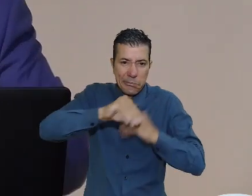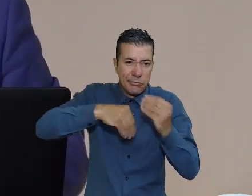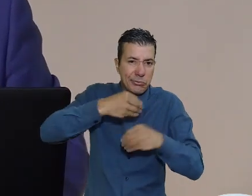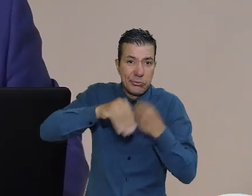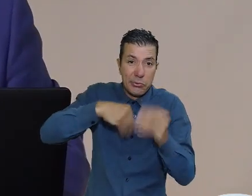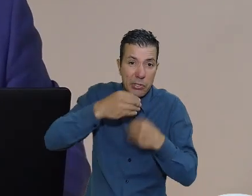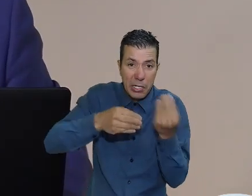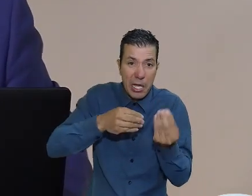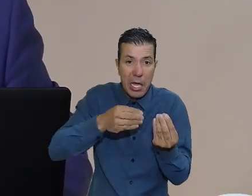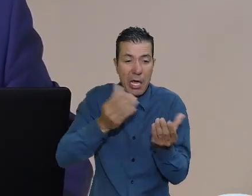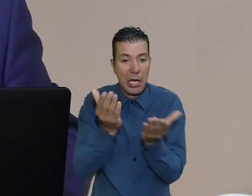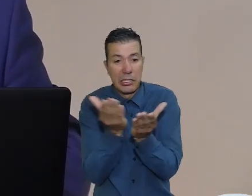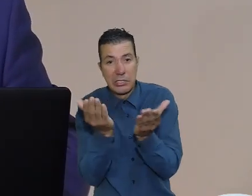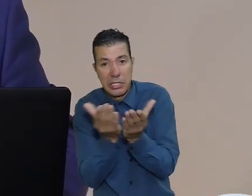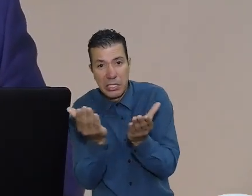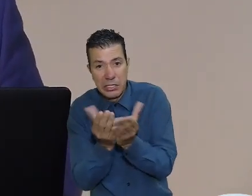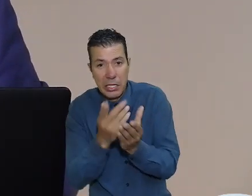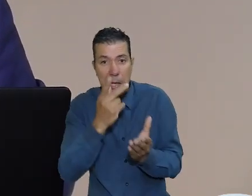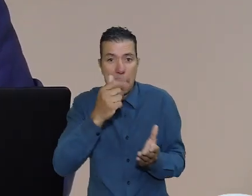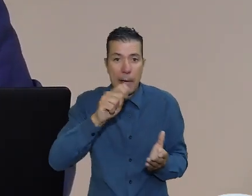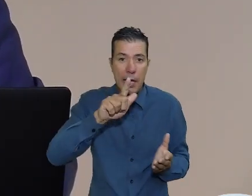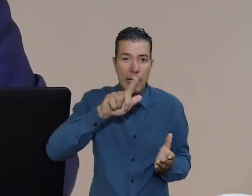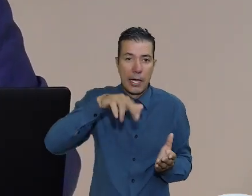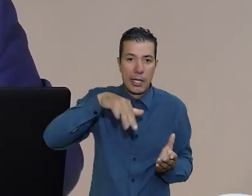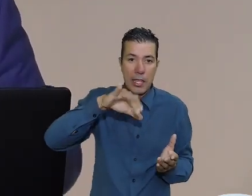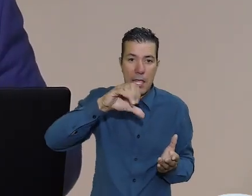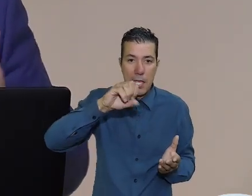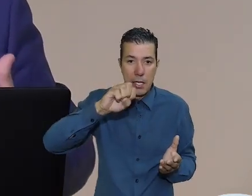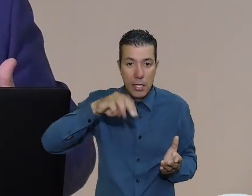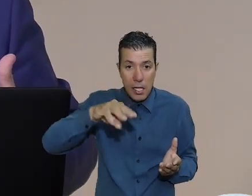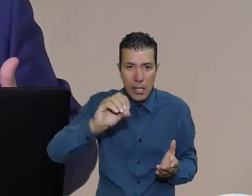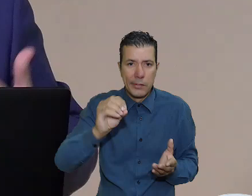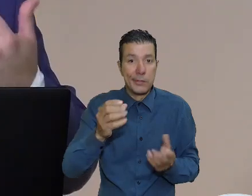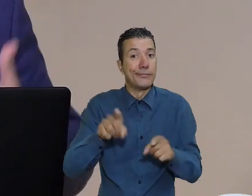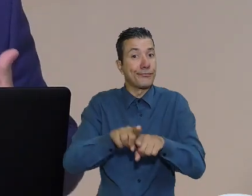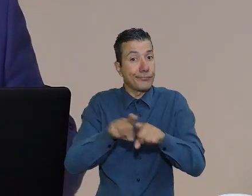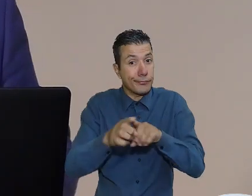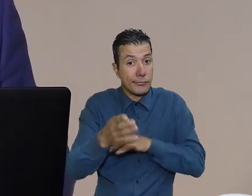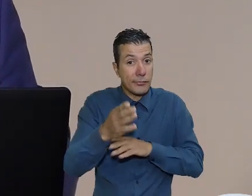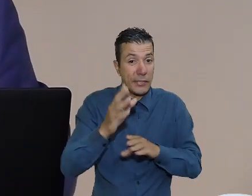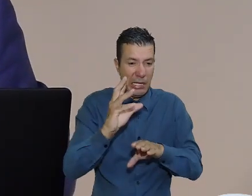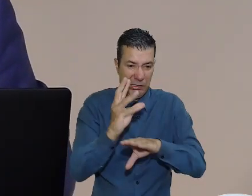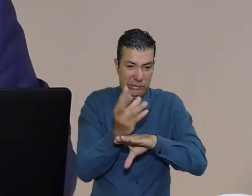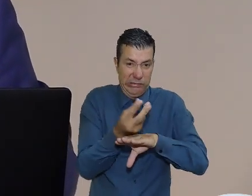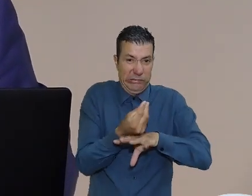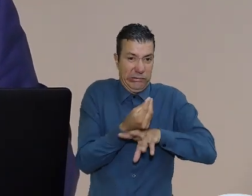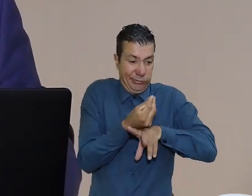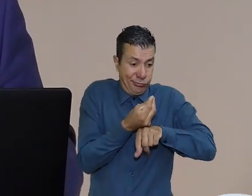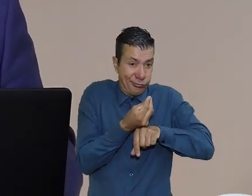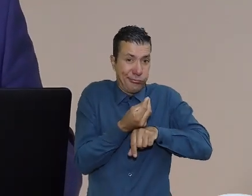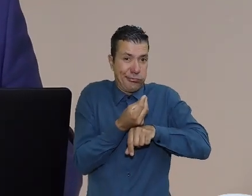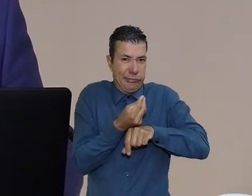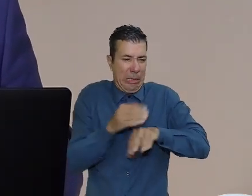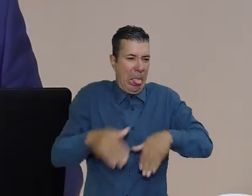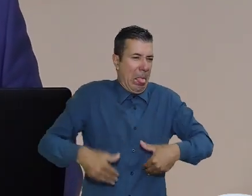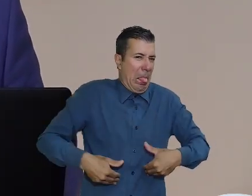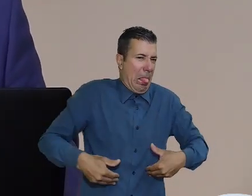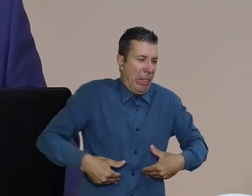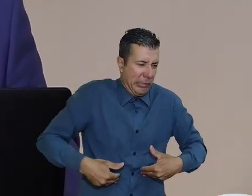o cristianismo. É um período muito complicado, não é isso, pastor Alexandre? Um período que a igreja sofreu muito. É isso mesmo, Léo.